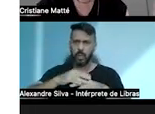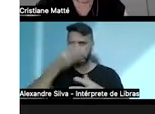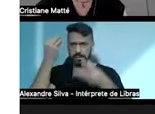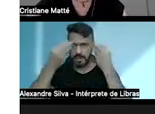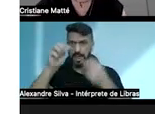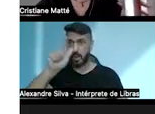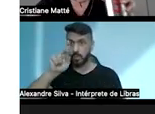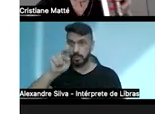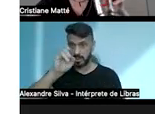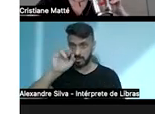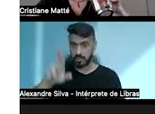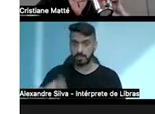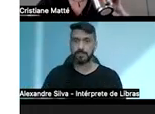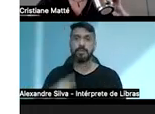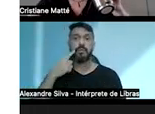literatura.